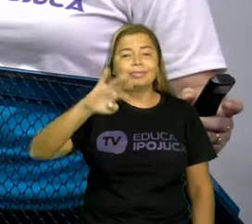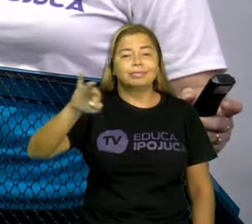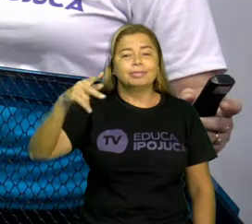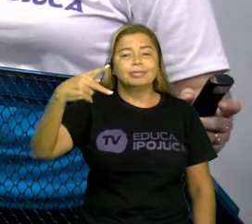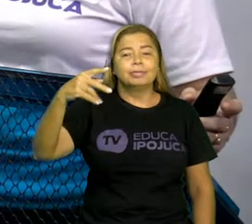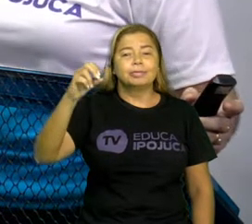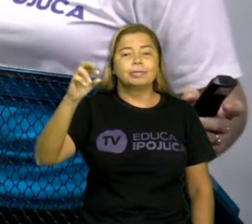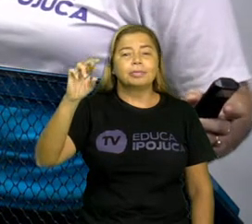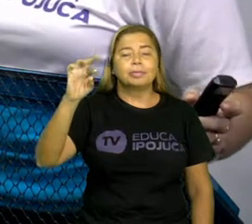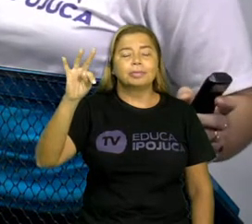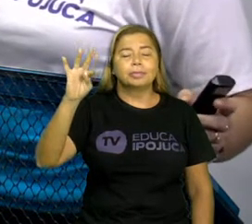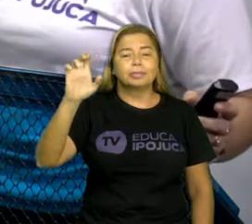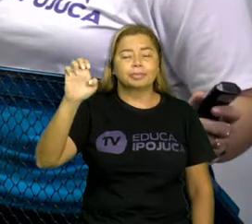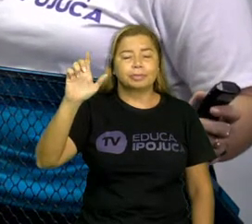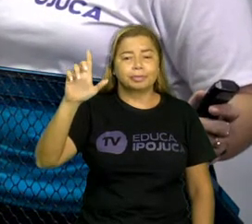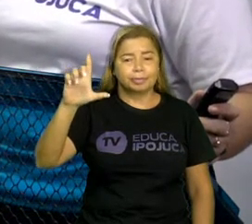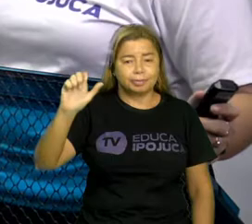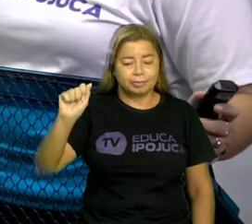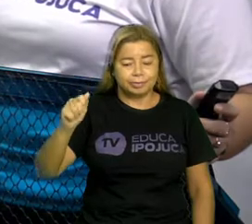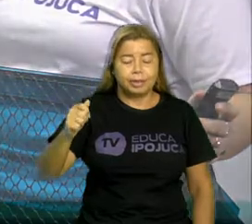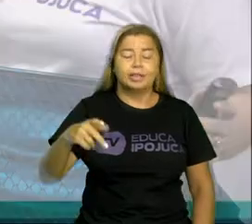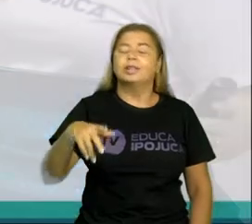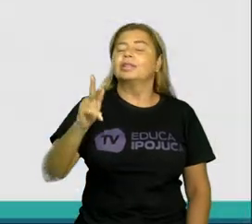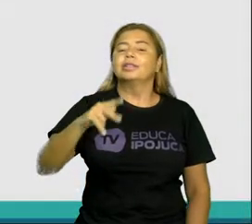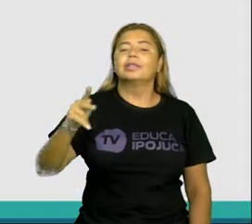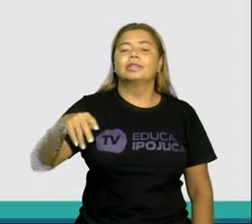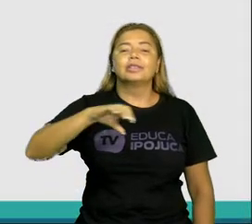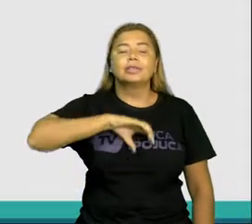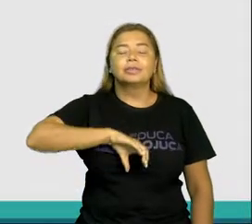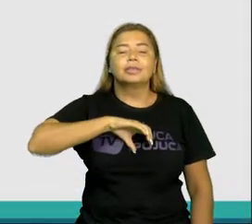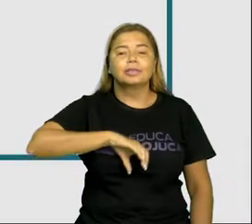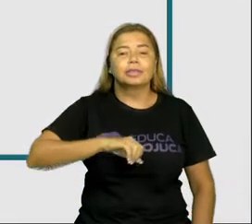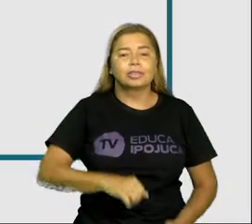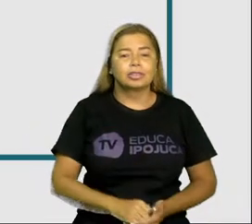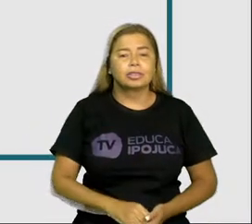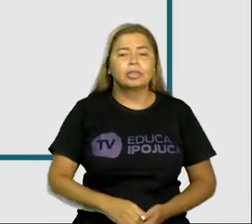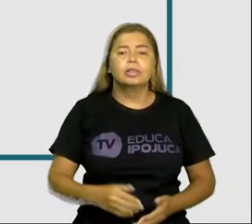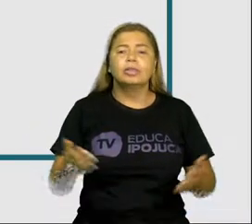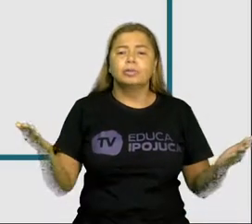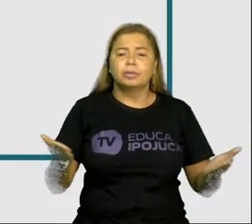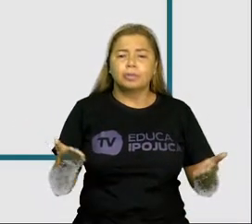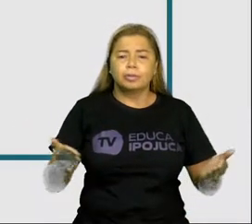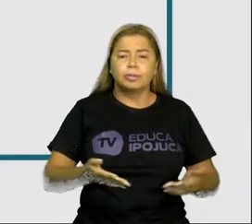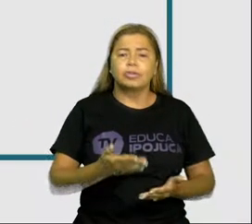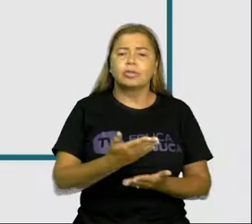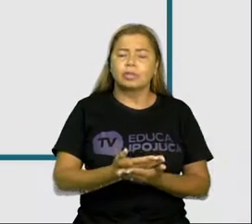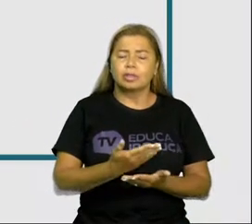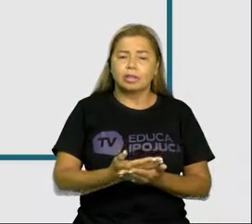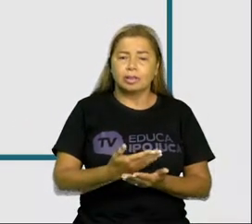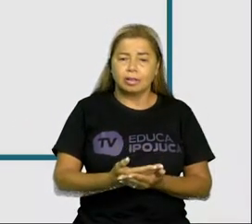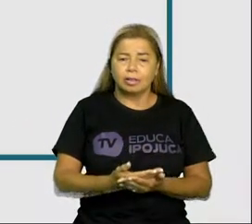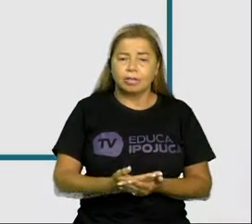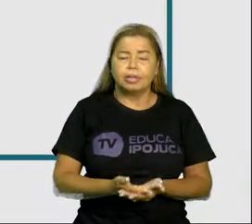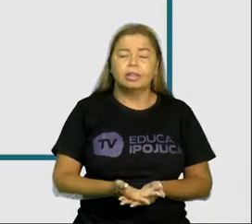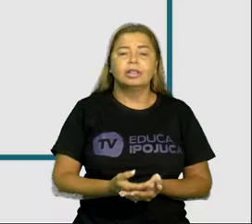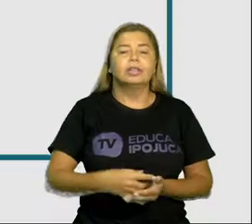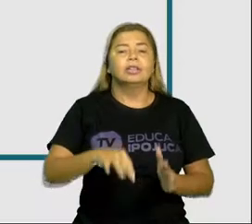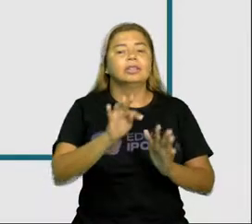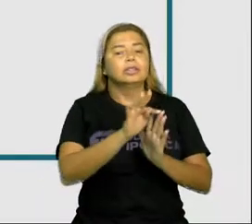aula de hoje. A temática: texto de divulgação científica. E o que eu trouxe hoje para a